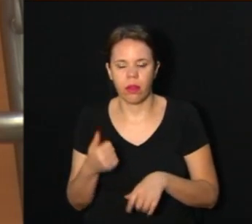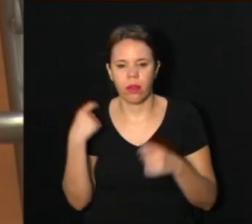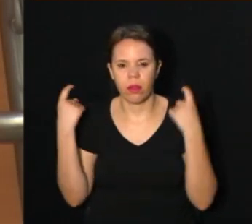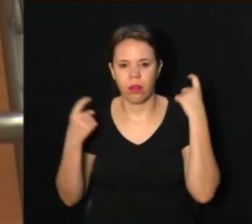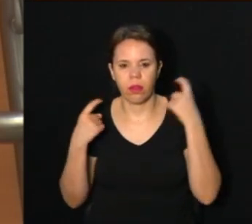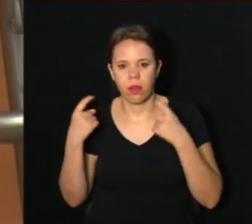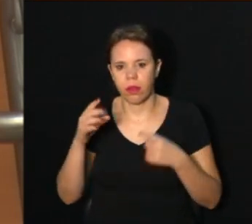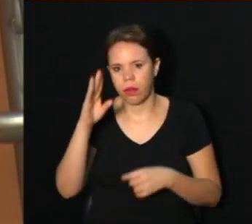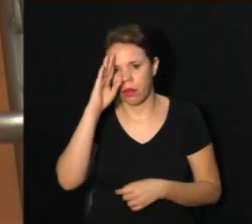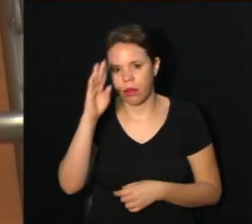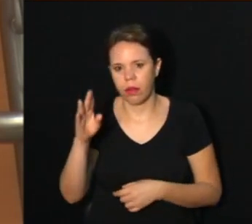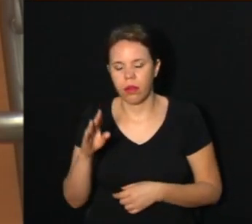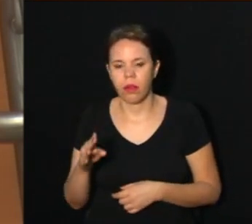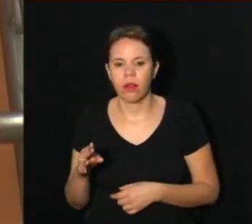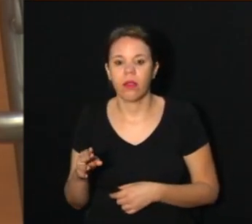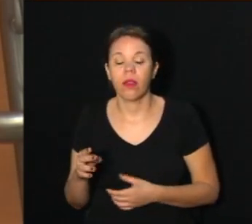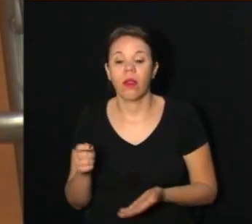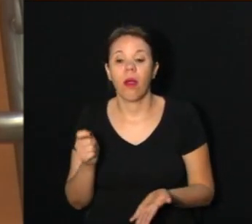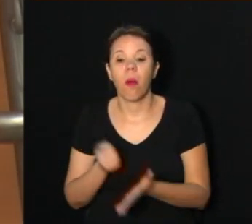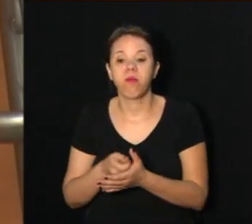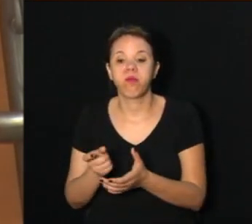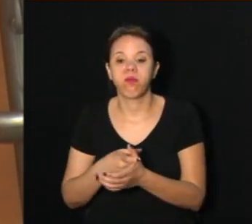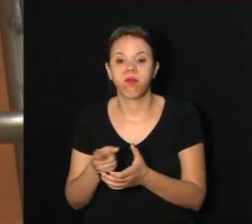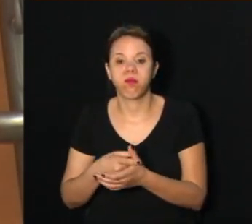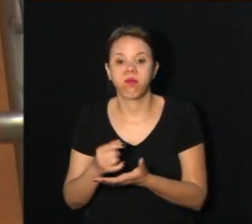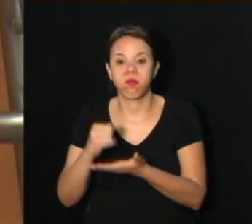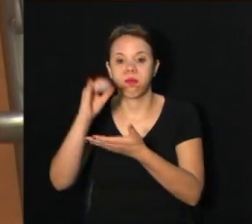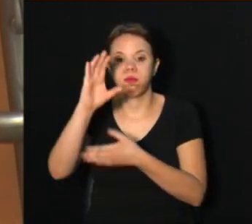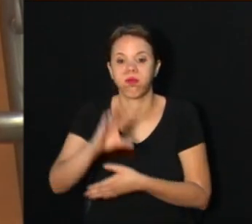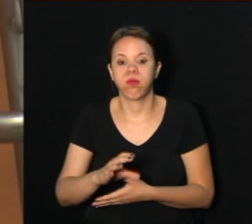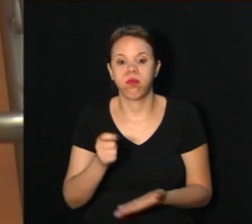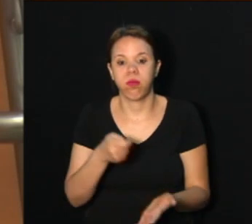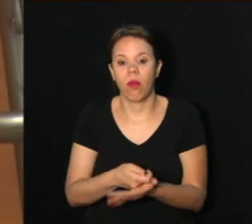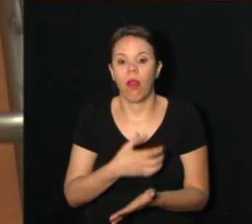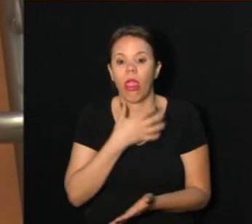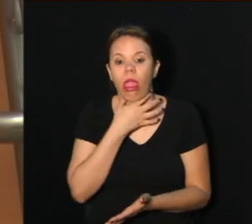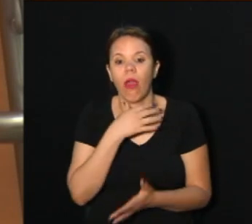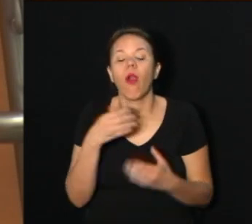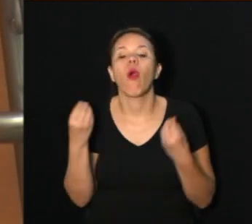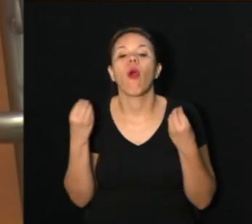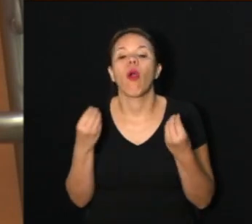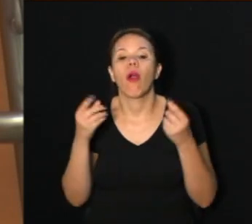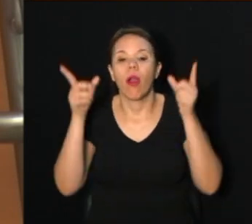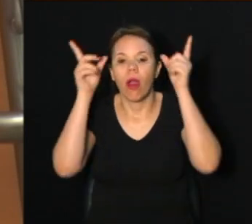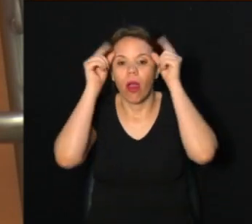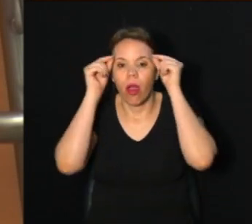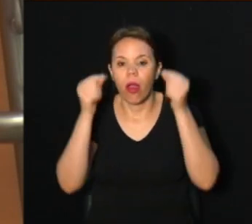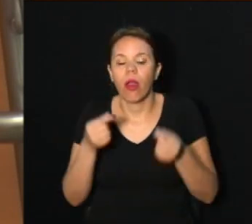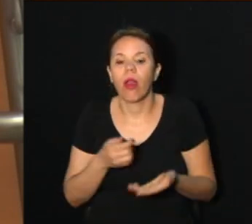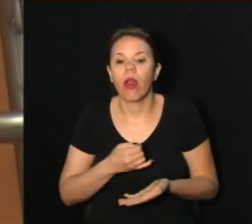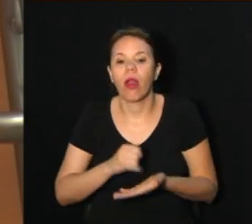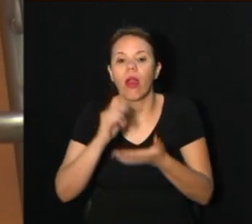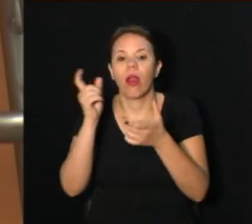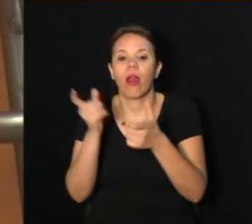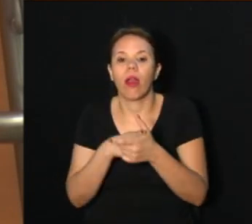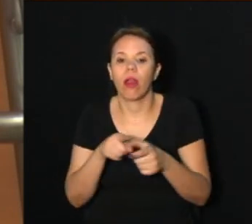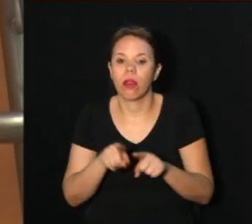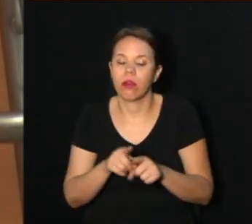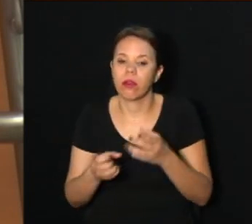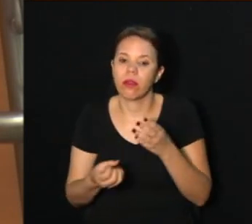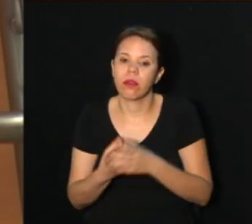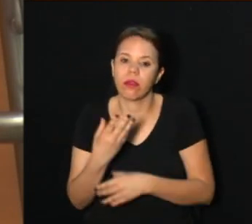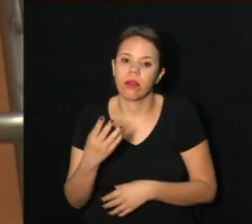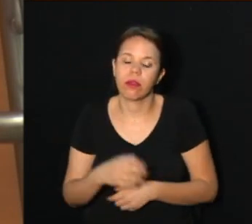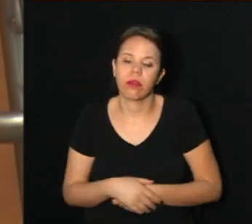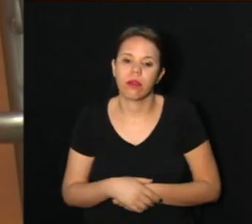preocupados principalmente com a carga tributária sobre o cidadão e de que forma nós podemos aliviar essa carga tributária e a criação,